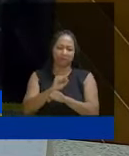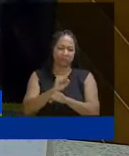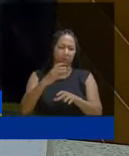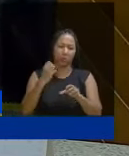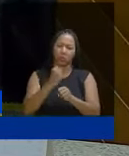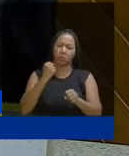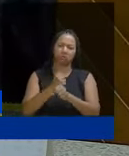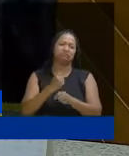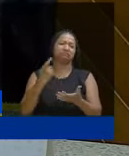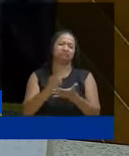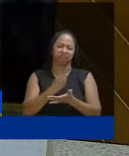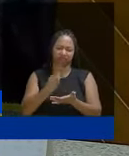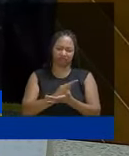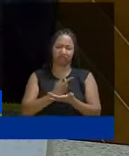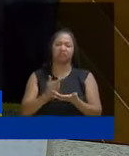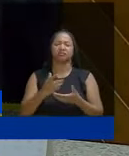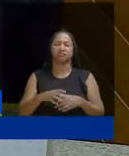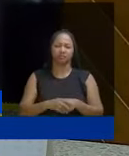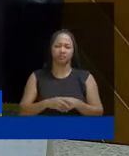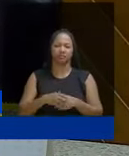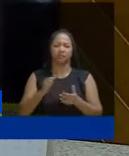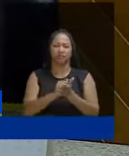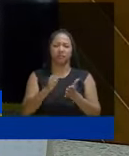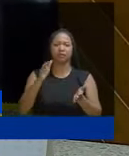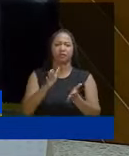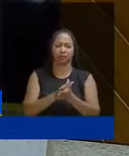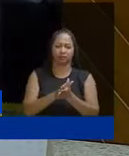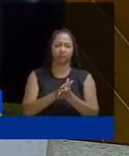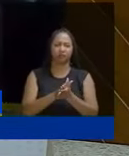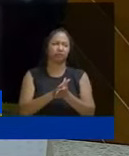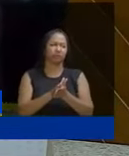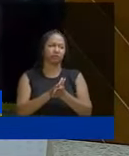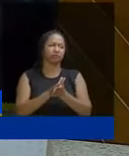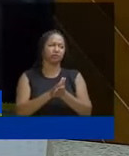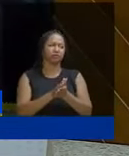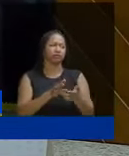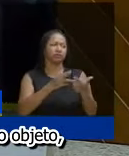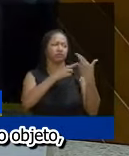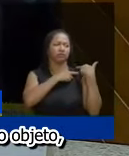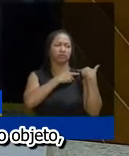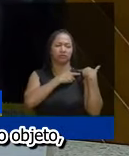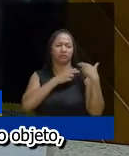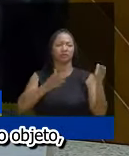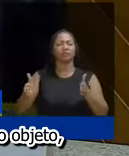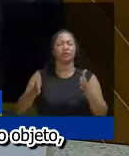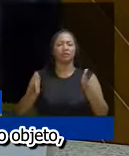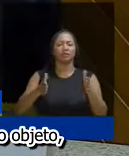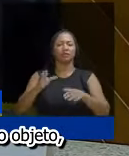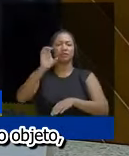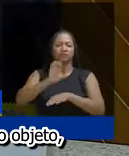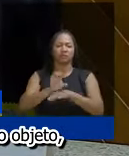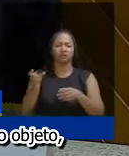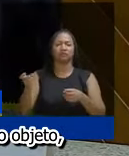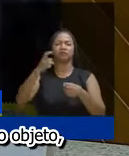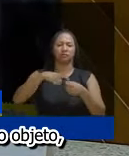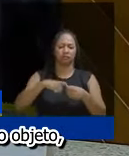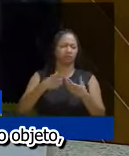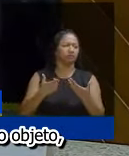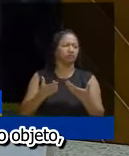contas irregulares, débito e multa aos gestores, fixação de prazo para o Estado restituir a quantia